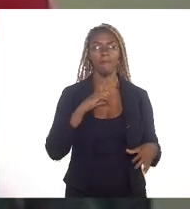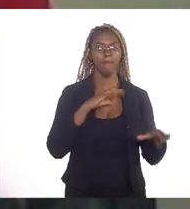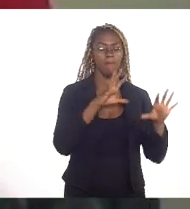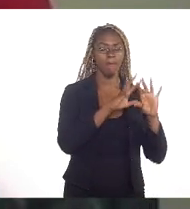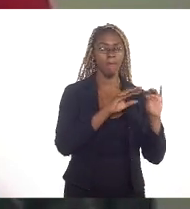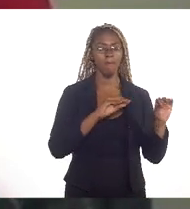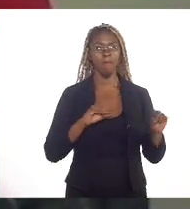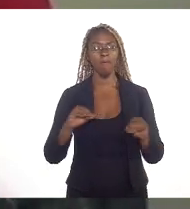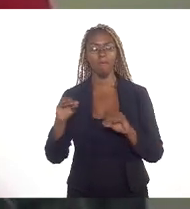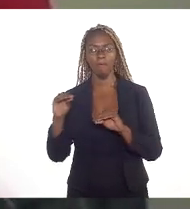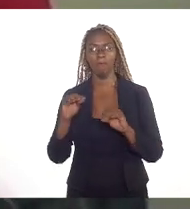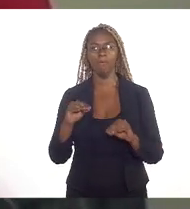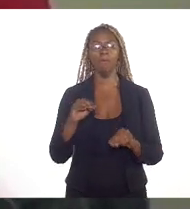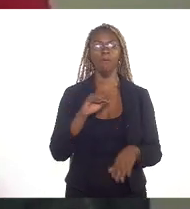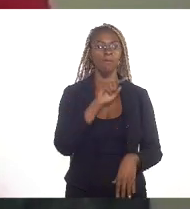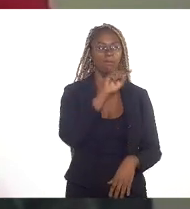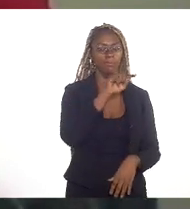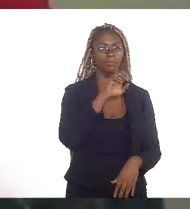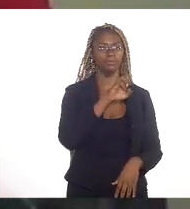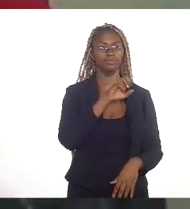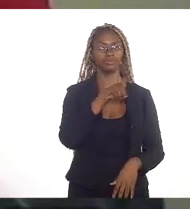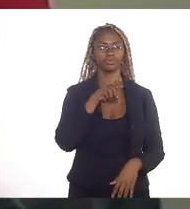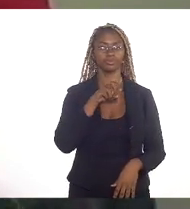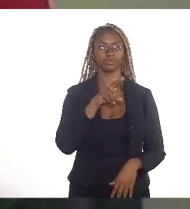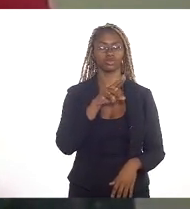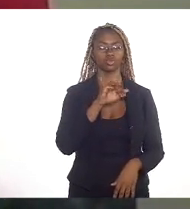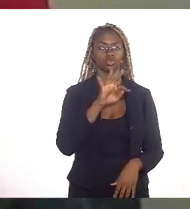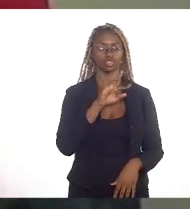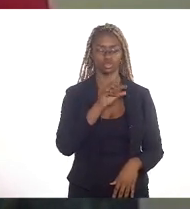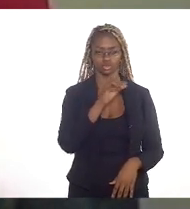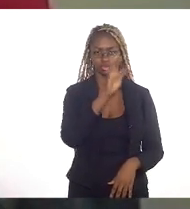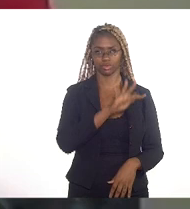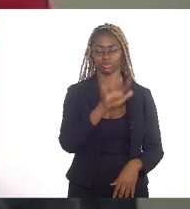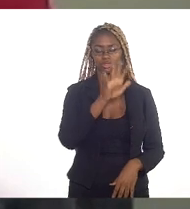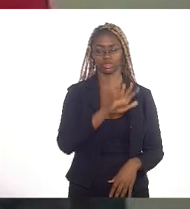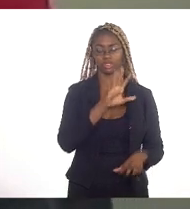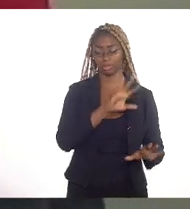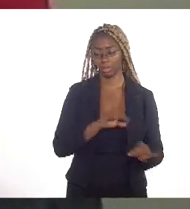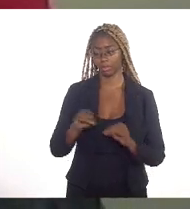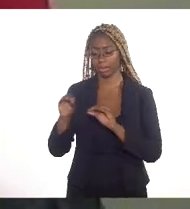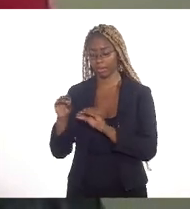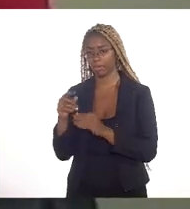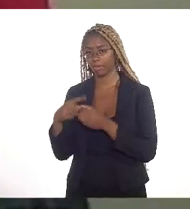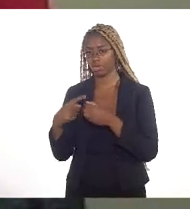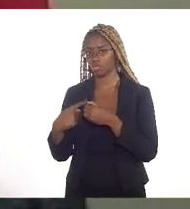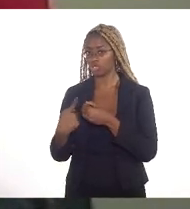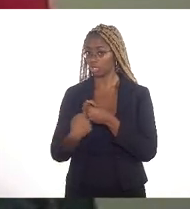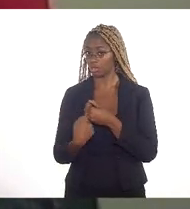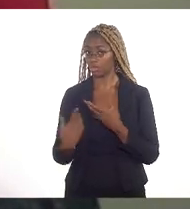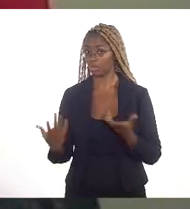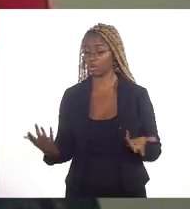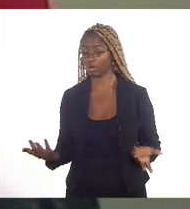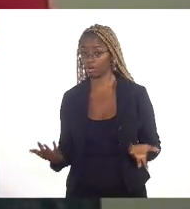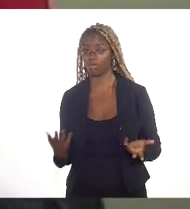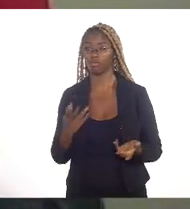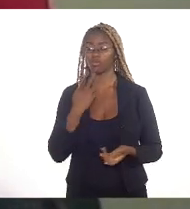do Executivo, Executivo Federal para o Municipal na condução, né, da distribuição